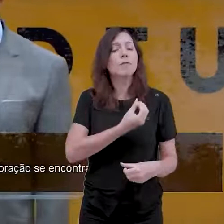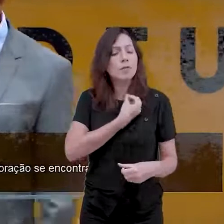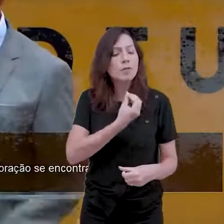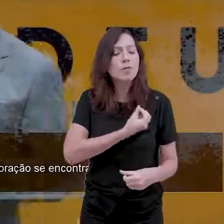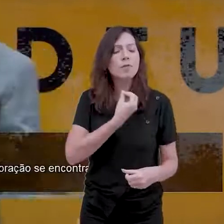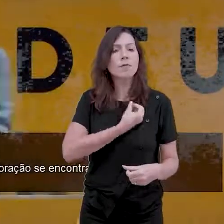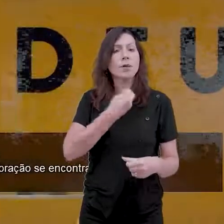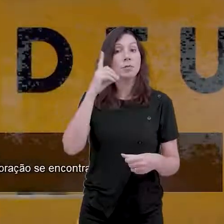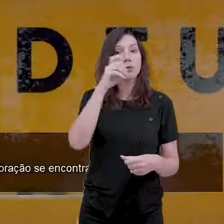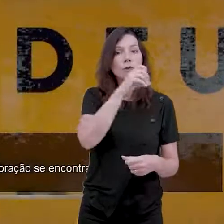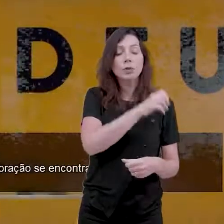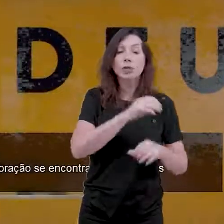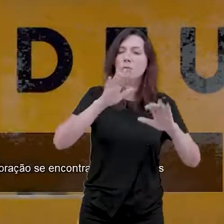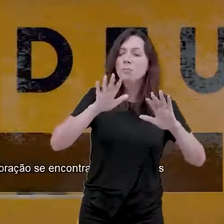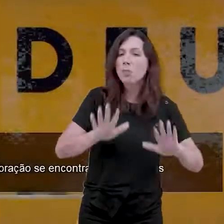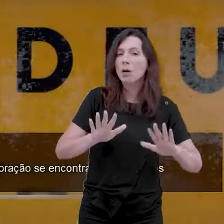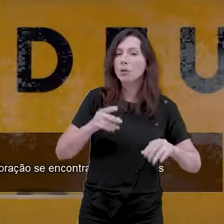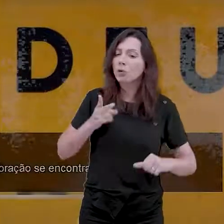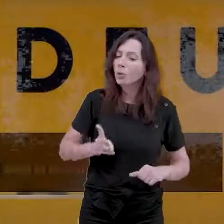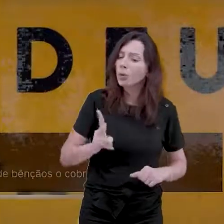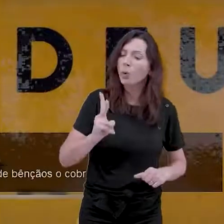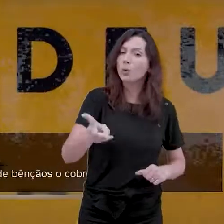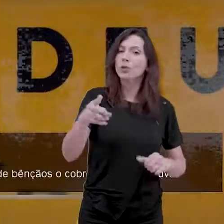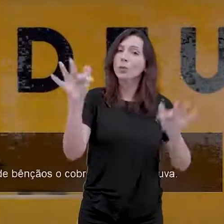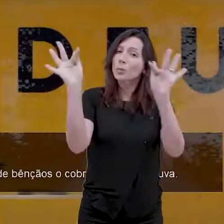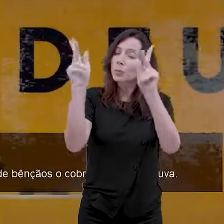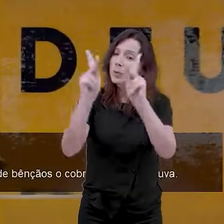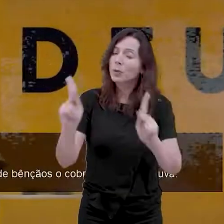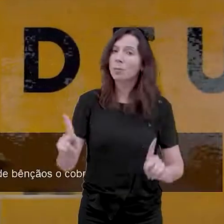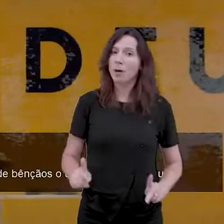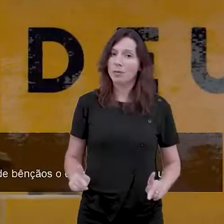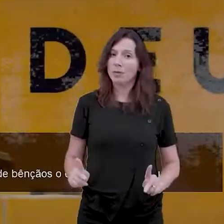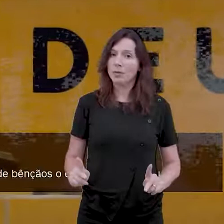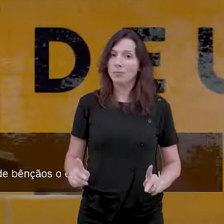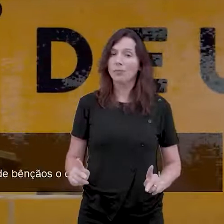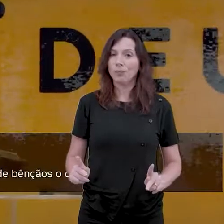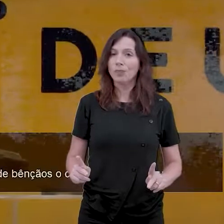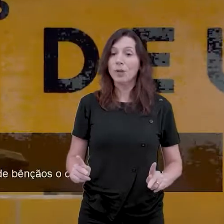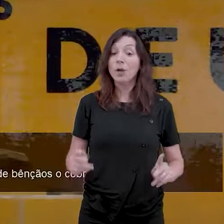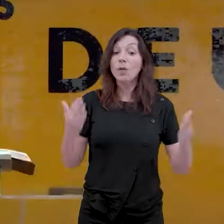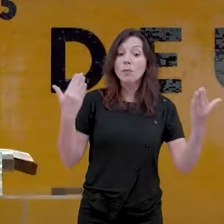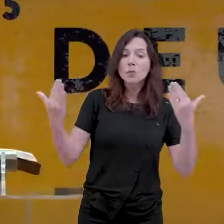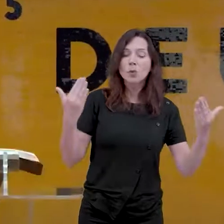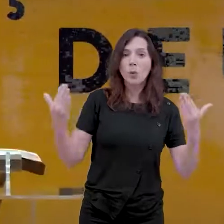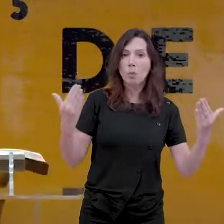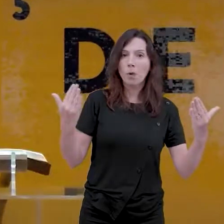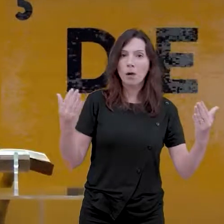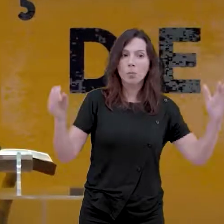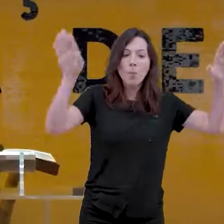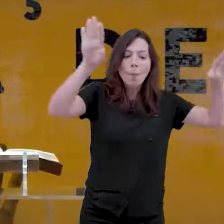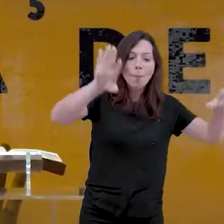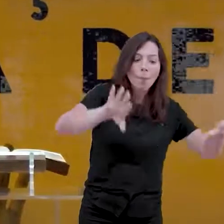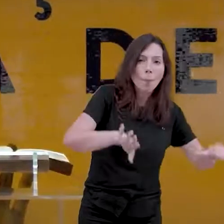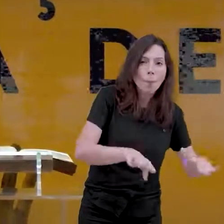vale árido. Vamos entender isso aqui, o que é vale e o que é caminho aplanado. O que é um vale? Um